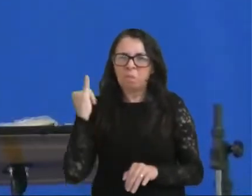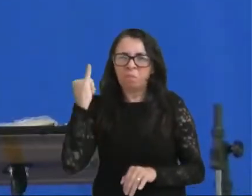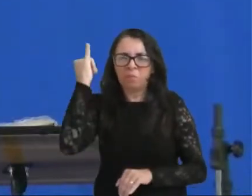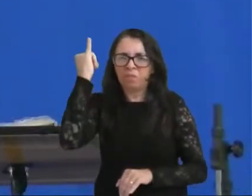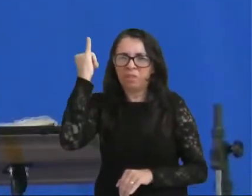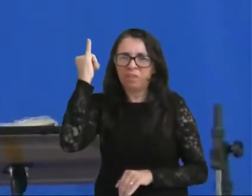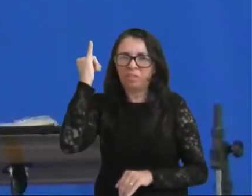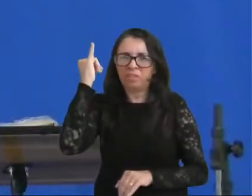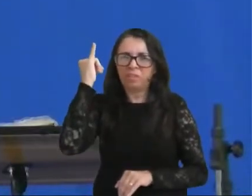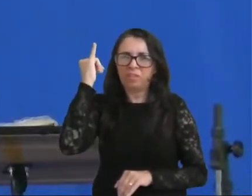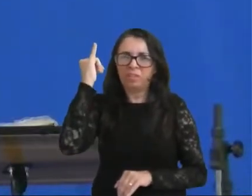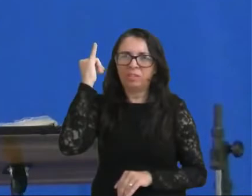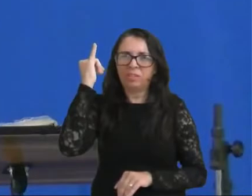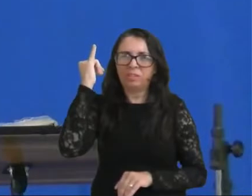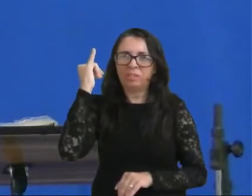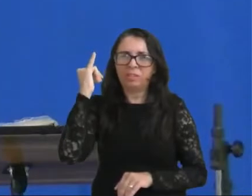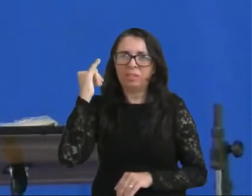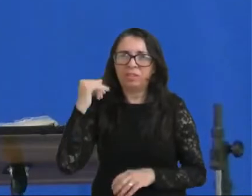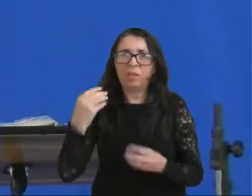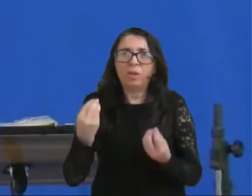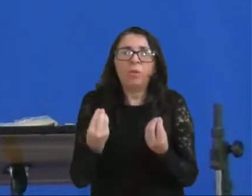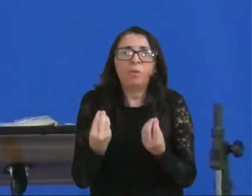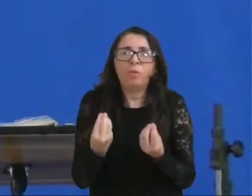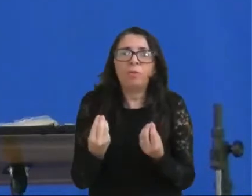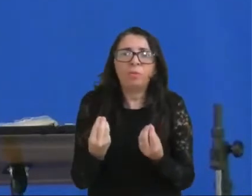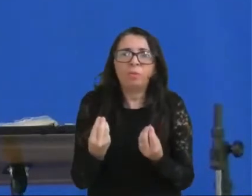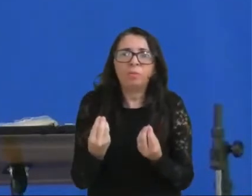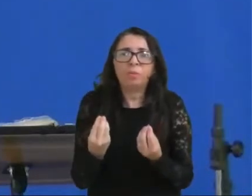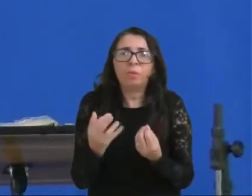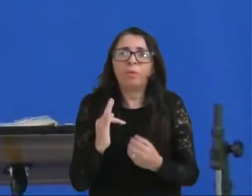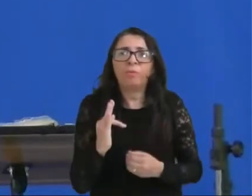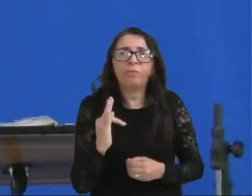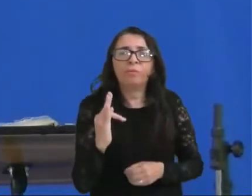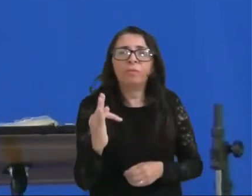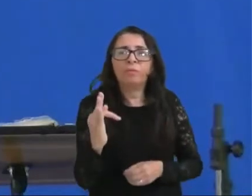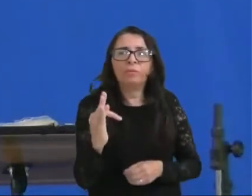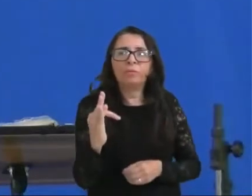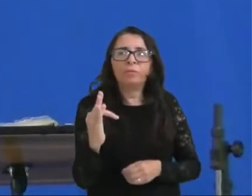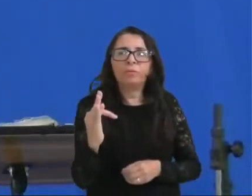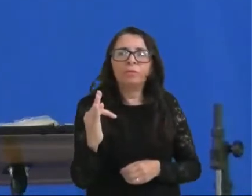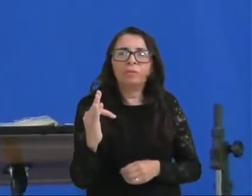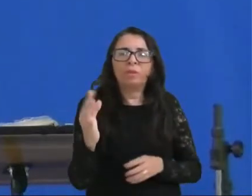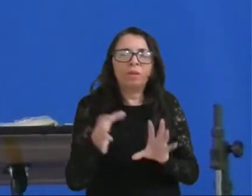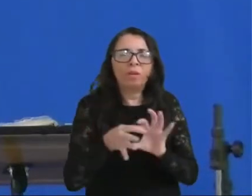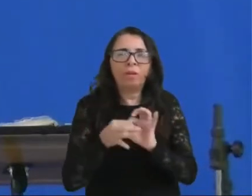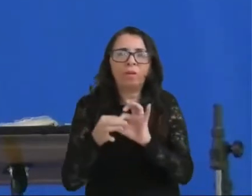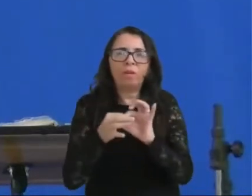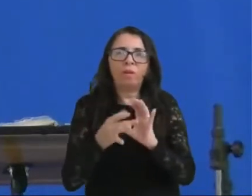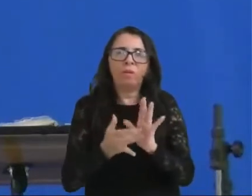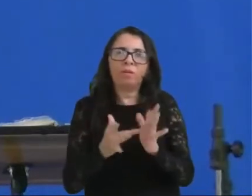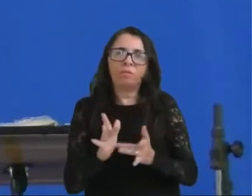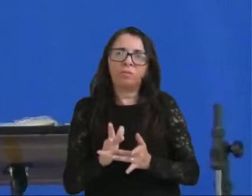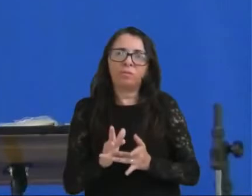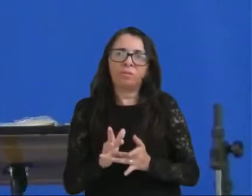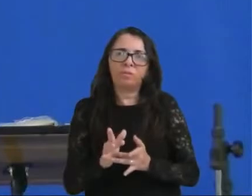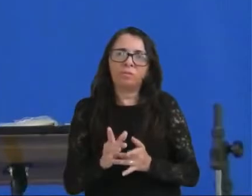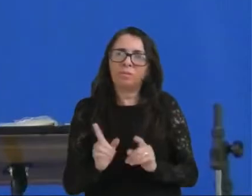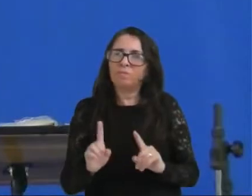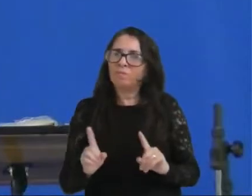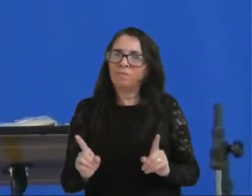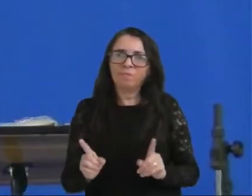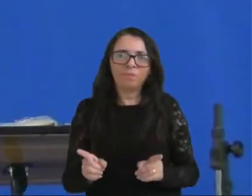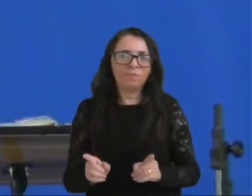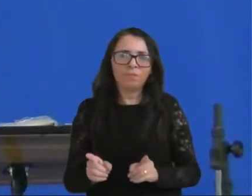Paulo, como já disse lá no início, ele já havia advertido que isso ia acontecer. Olha, quando eu